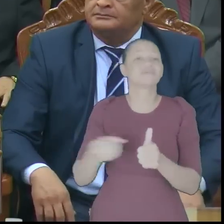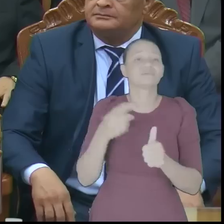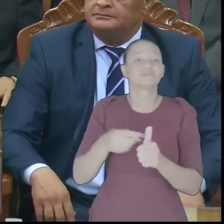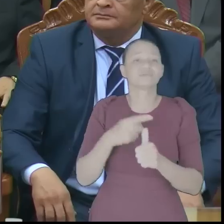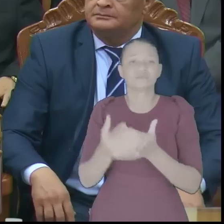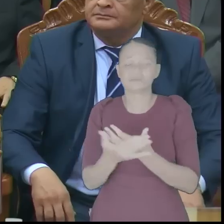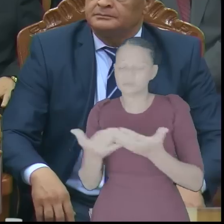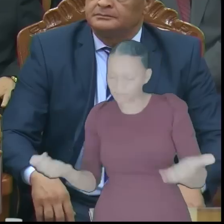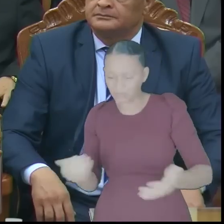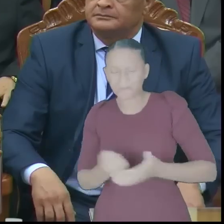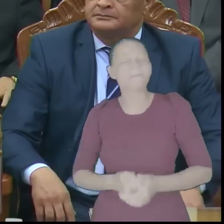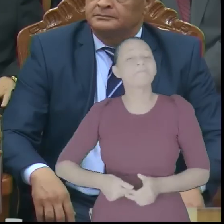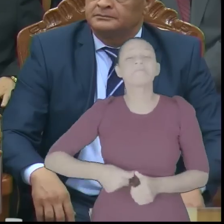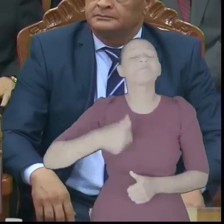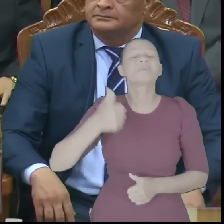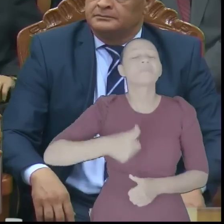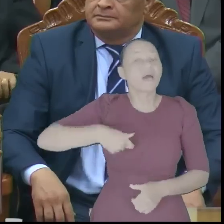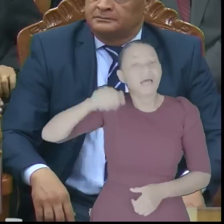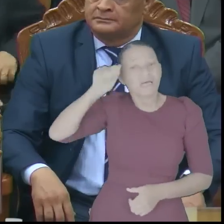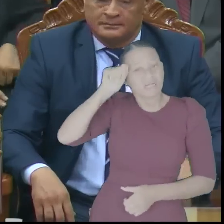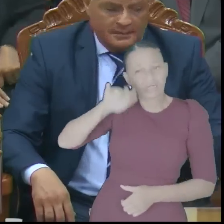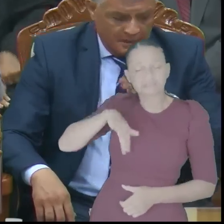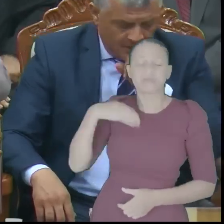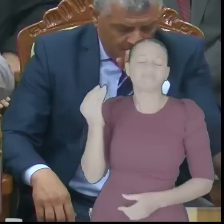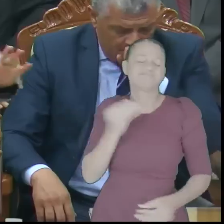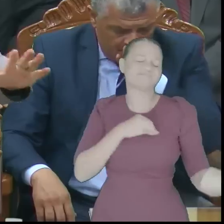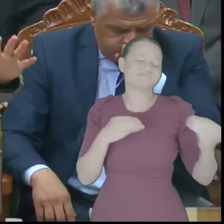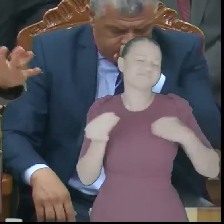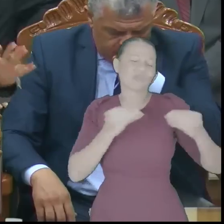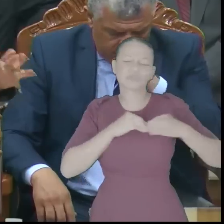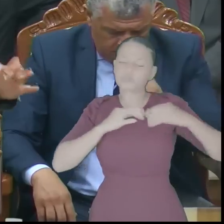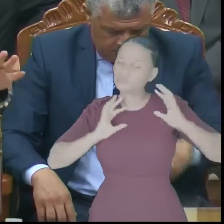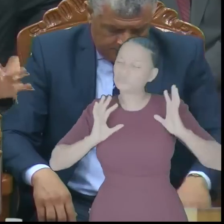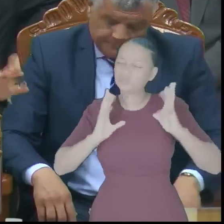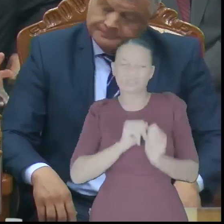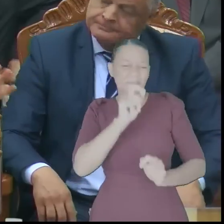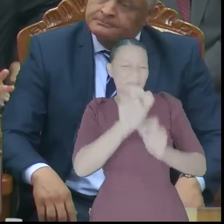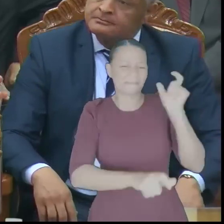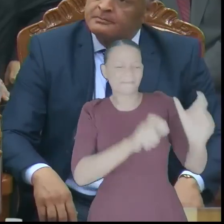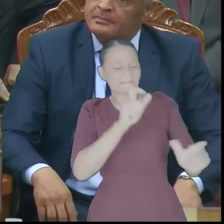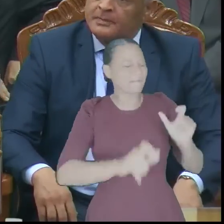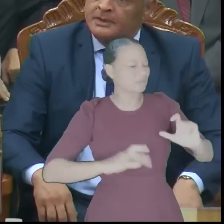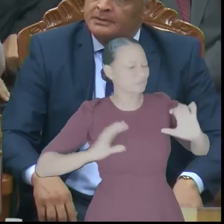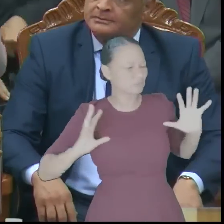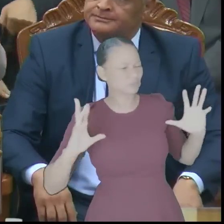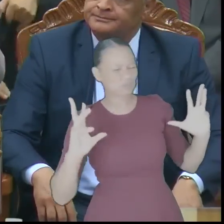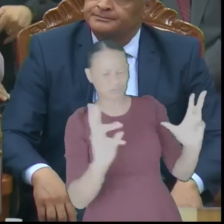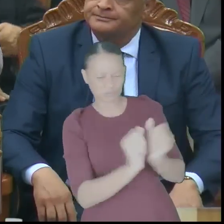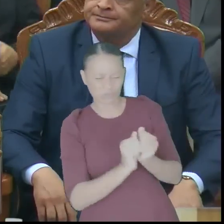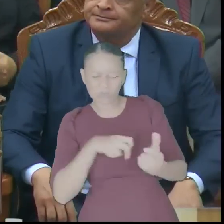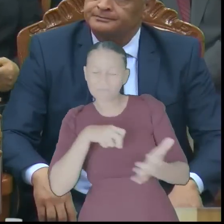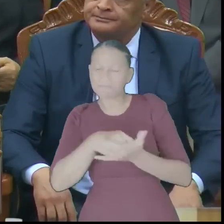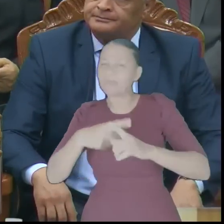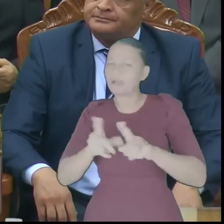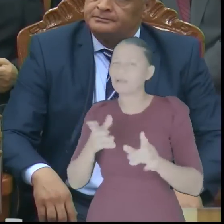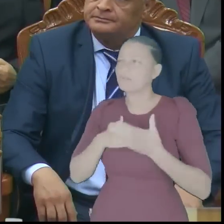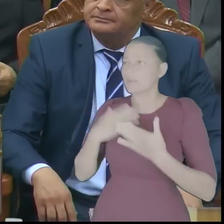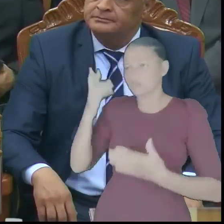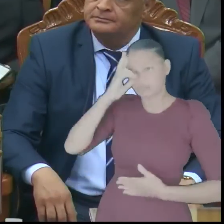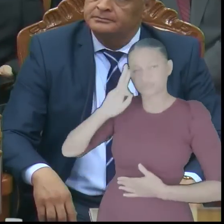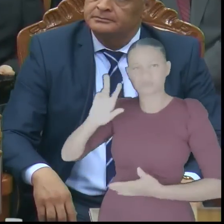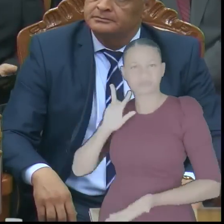que caiu, o primeiro Adão, quando ele caiu, toda a humanidade estava condenada. Mas o meu Senhor se pôs de pé